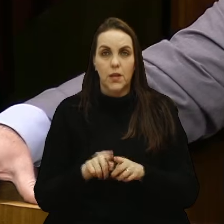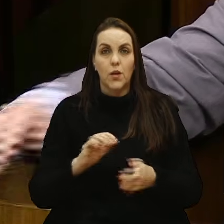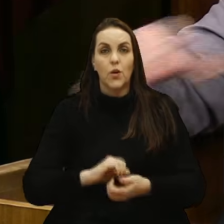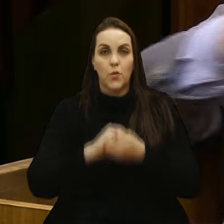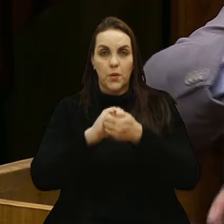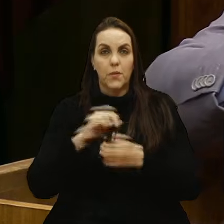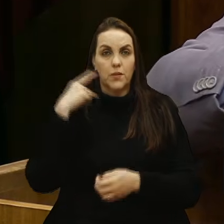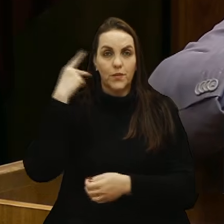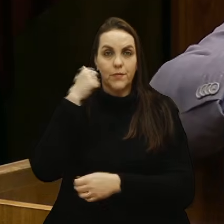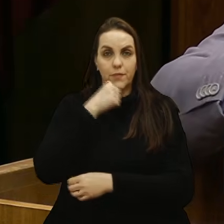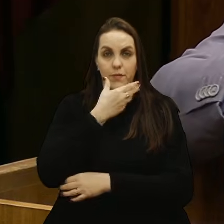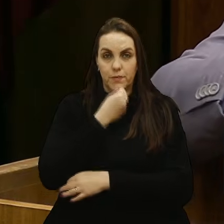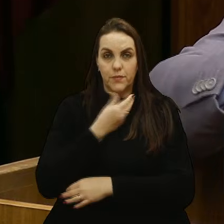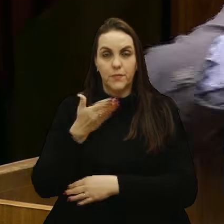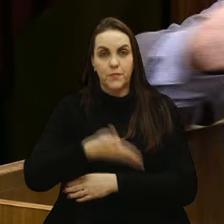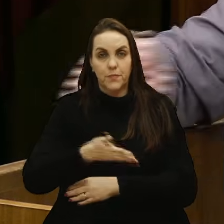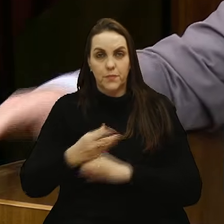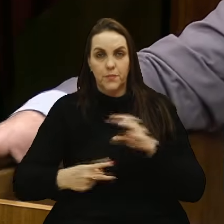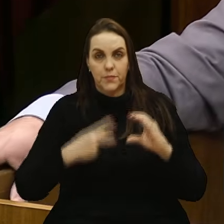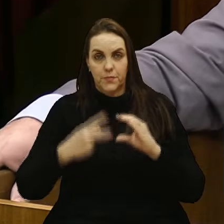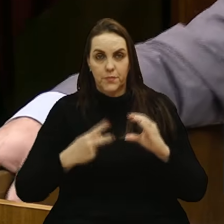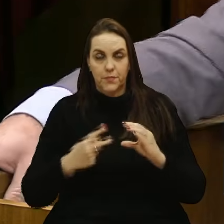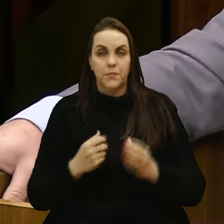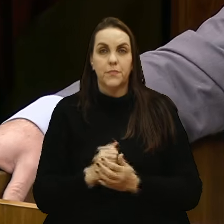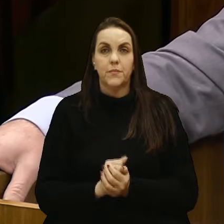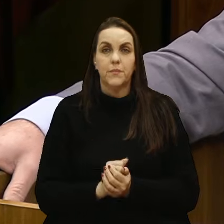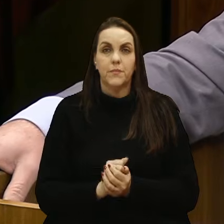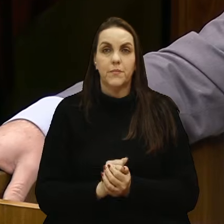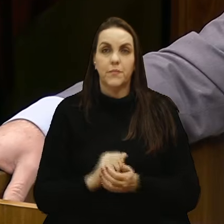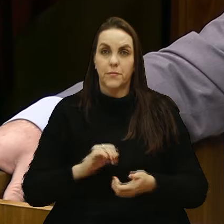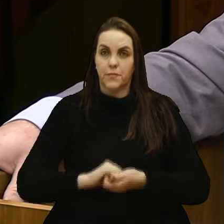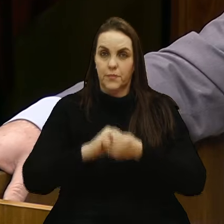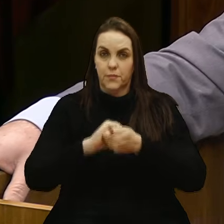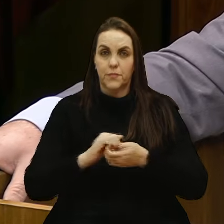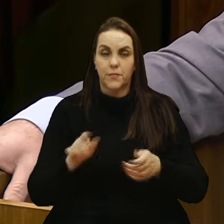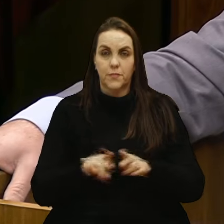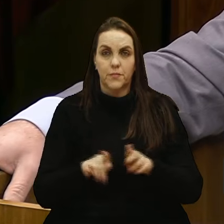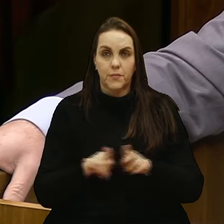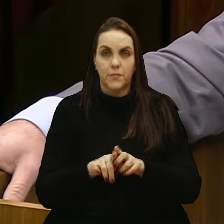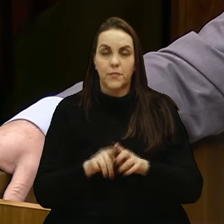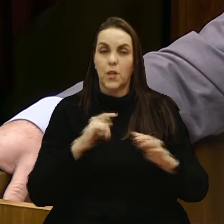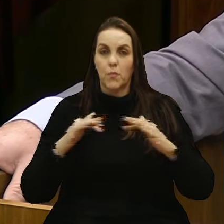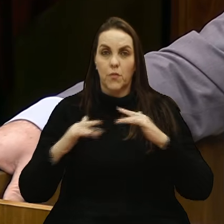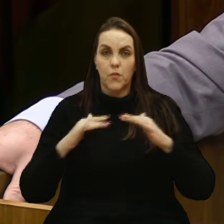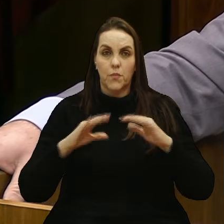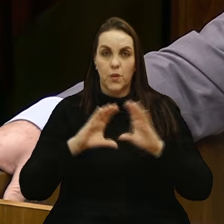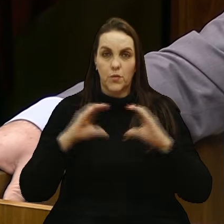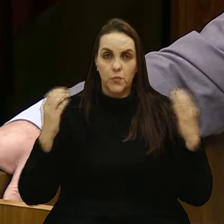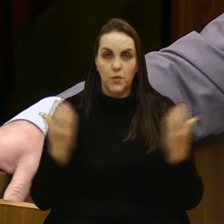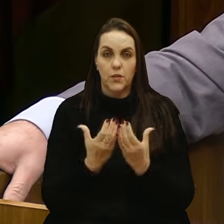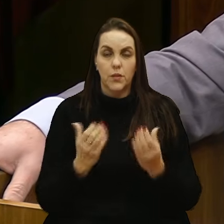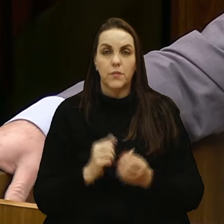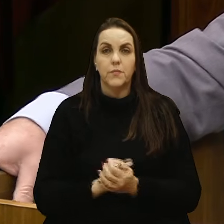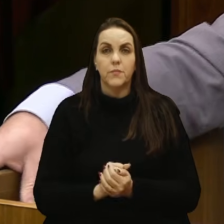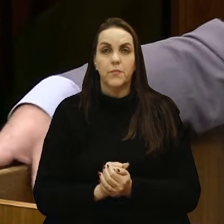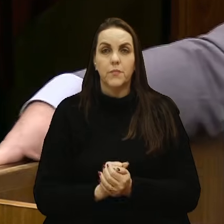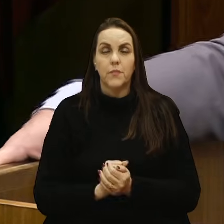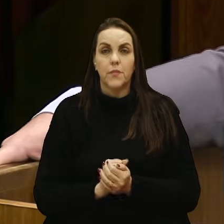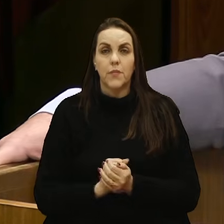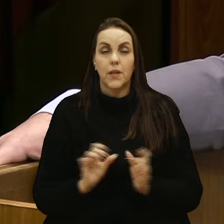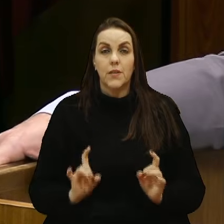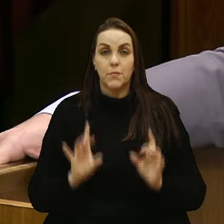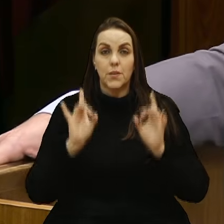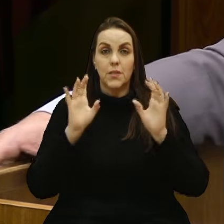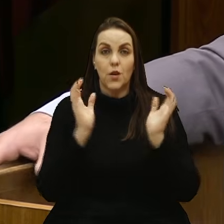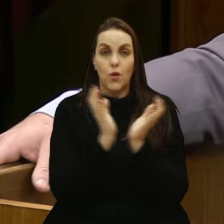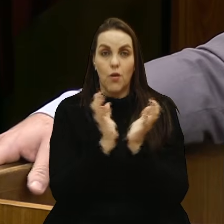demais vereadores desta casa, vereadores e vereadoras, cumprimento o movimento comunitário, em especial os